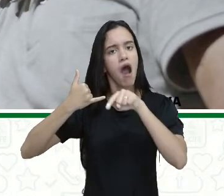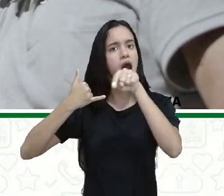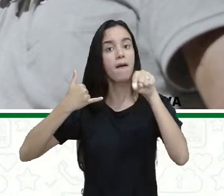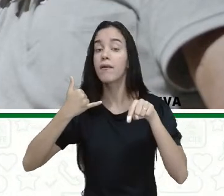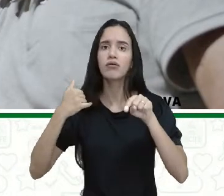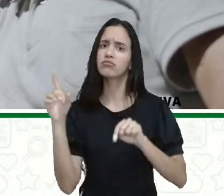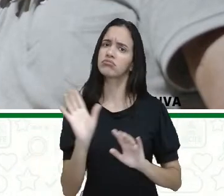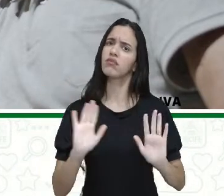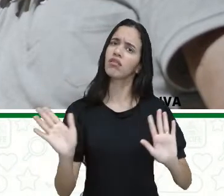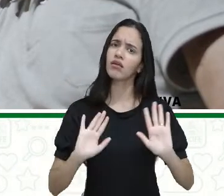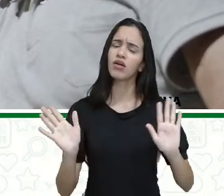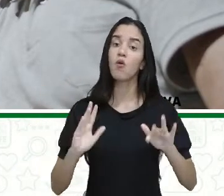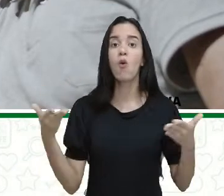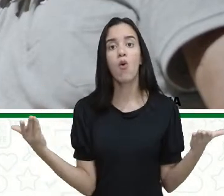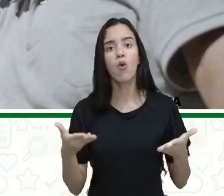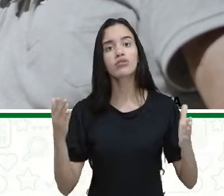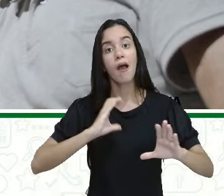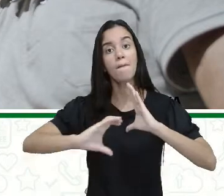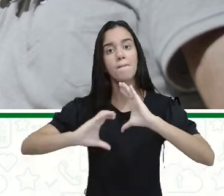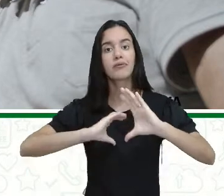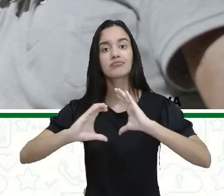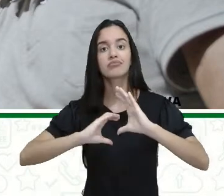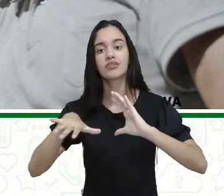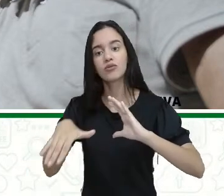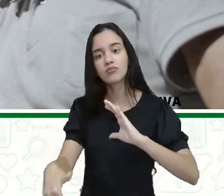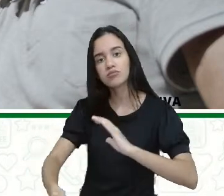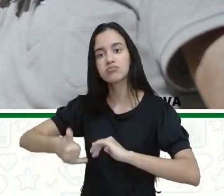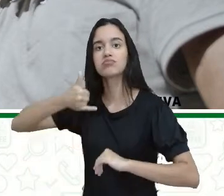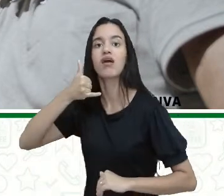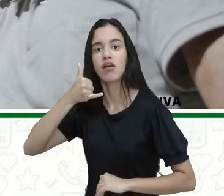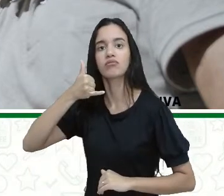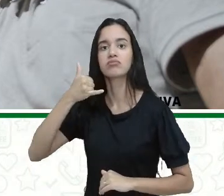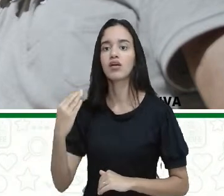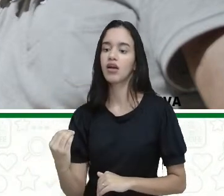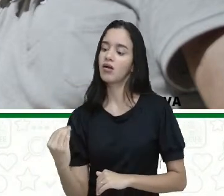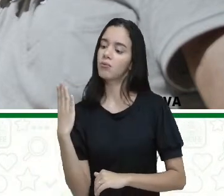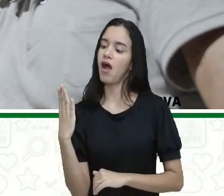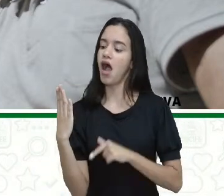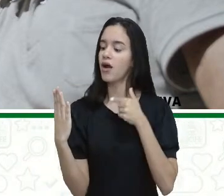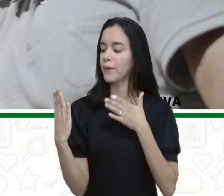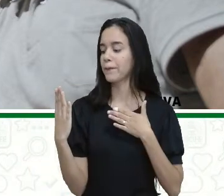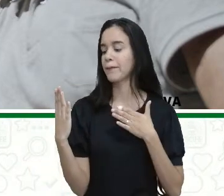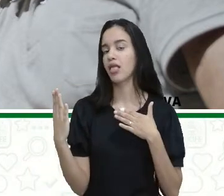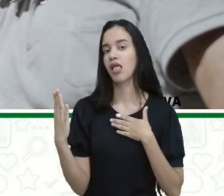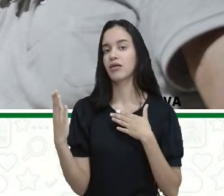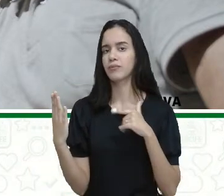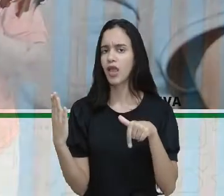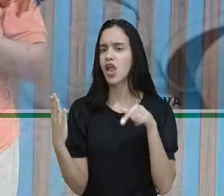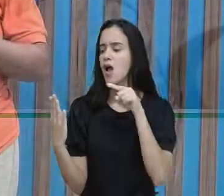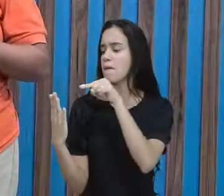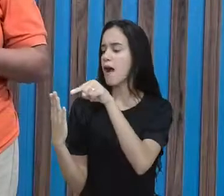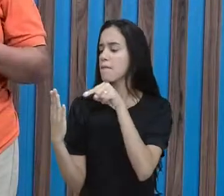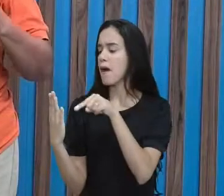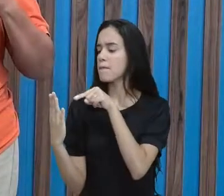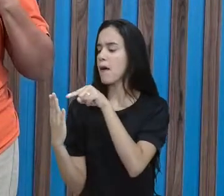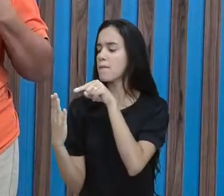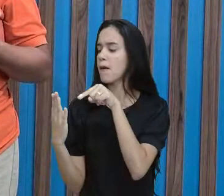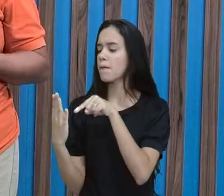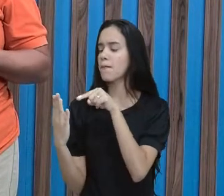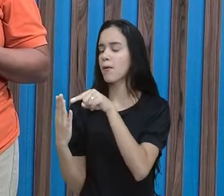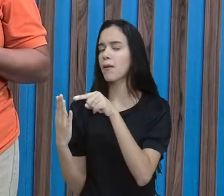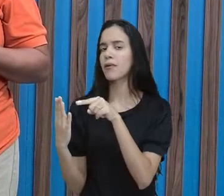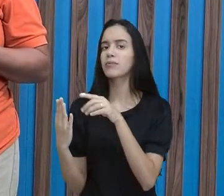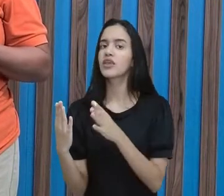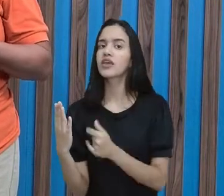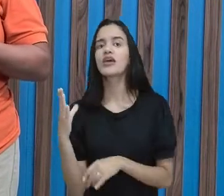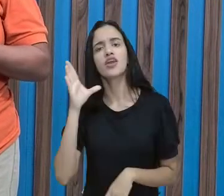posso pegar, a comunicação está na palma da minha mão, não é? Eu, com o meu celular, eu posso digitar um número, falar